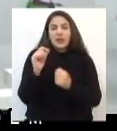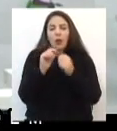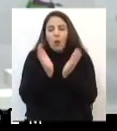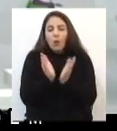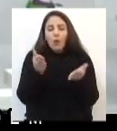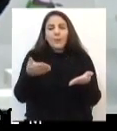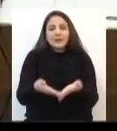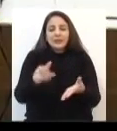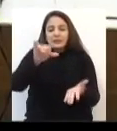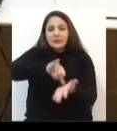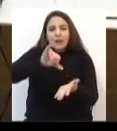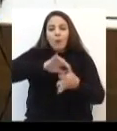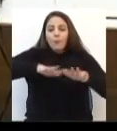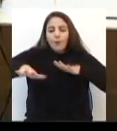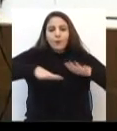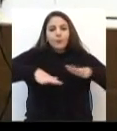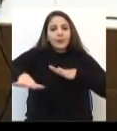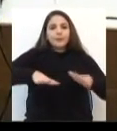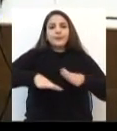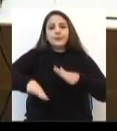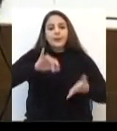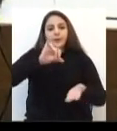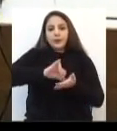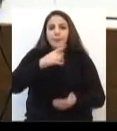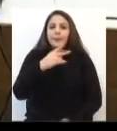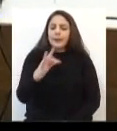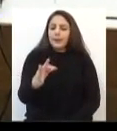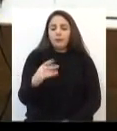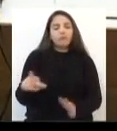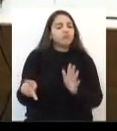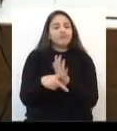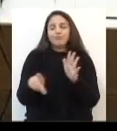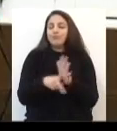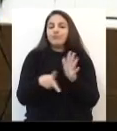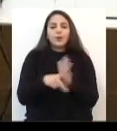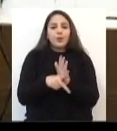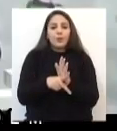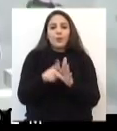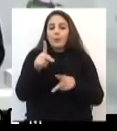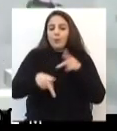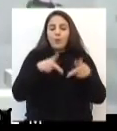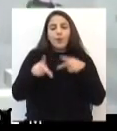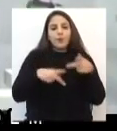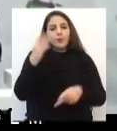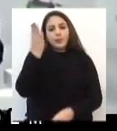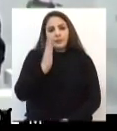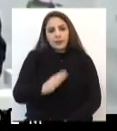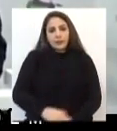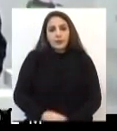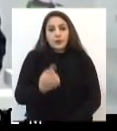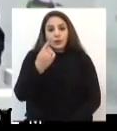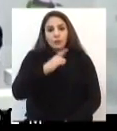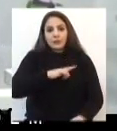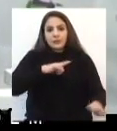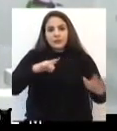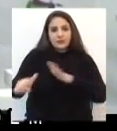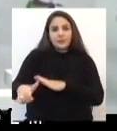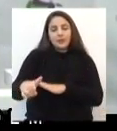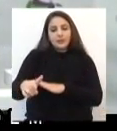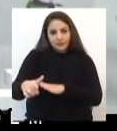central dos movimentos sociais do PT e não do povo brasileiro. Não era isso que nós víamos, vereador Ginei Ávila. Em uma semana,